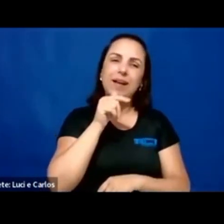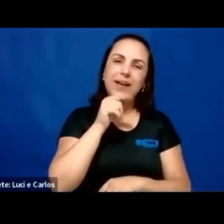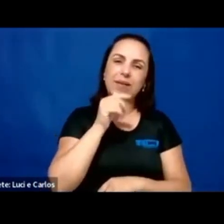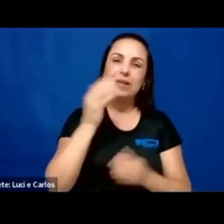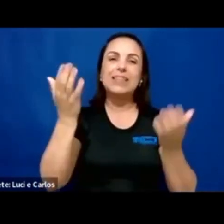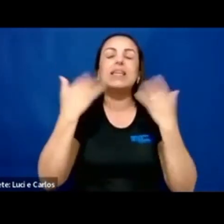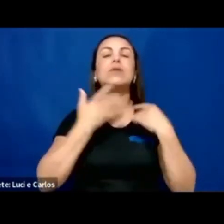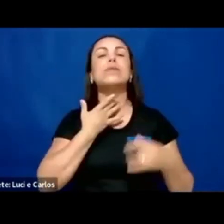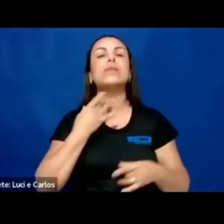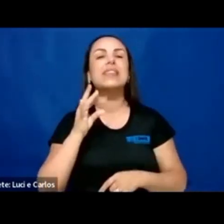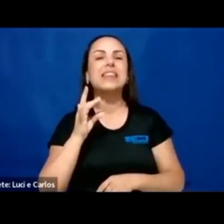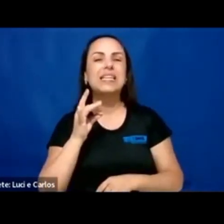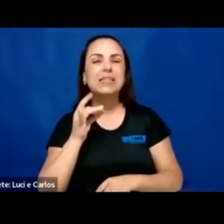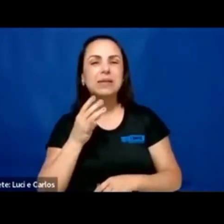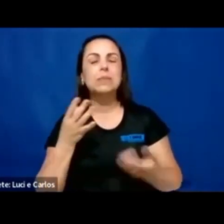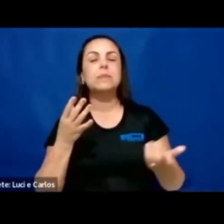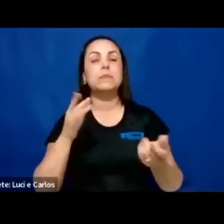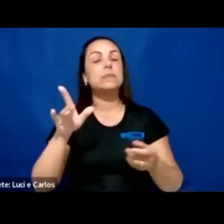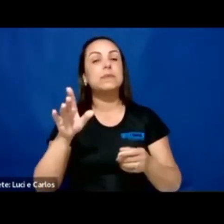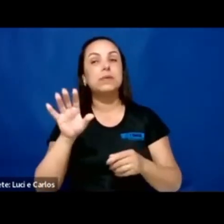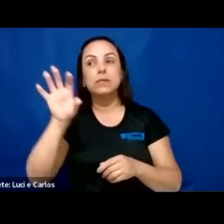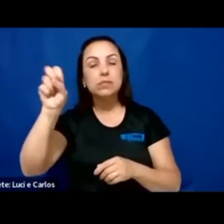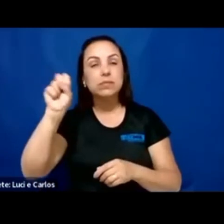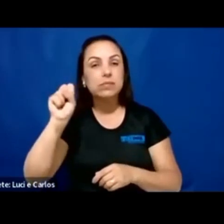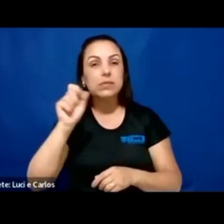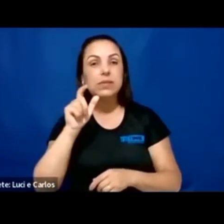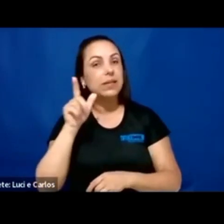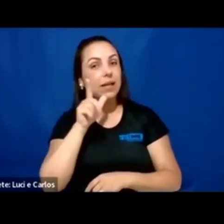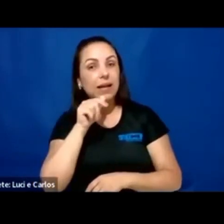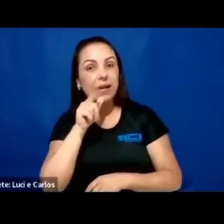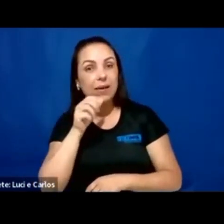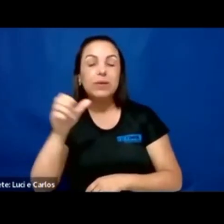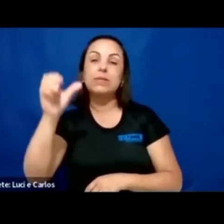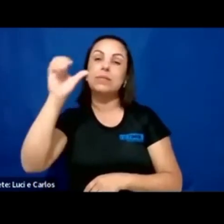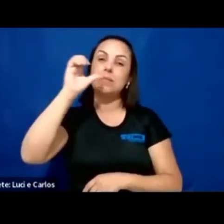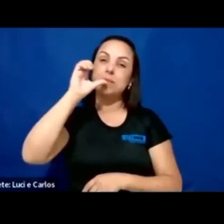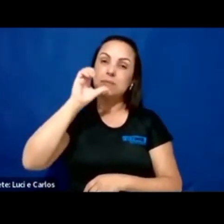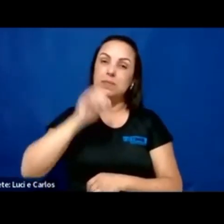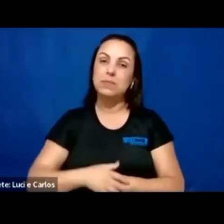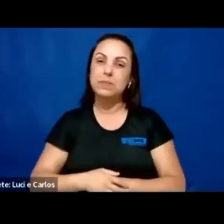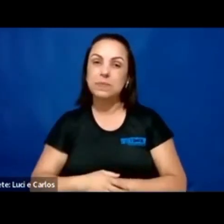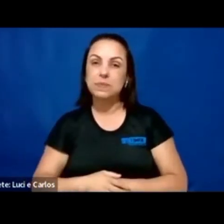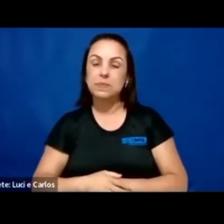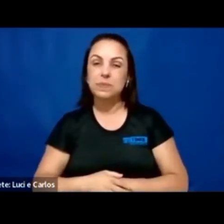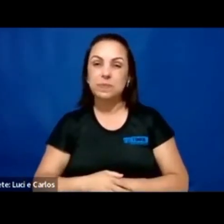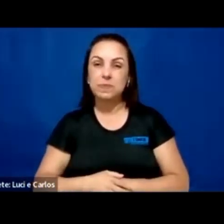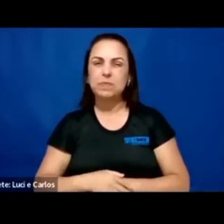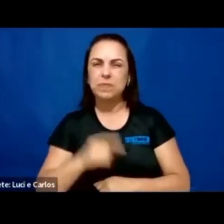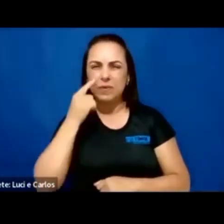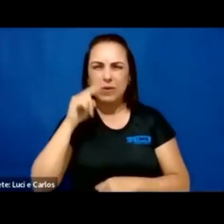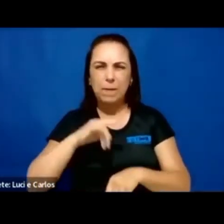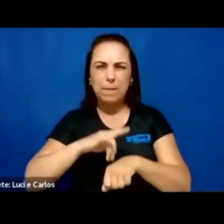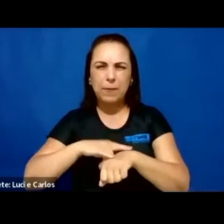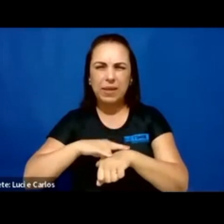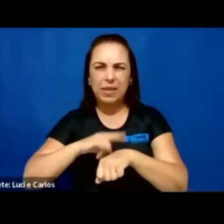mais amarela. Você já fez isso, tenho certeza. Você vai lá, olha no vaso, a sua urina está bem amarelinha.